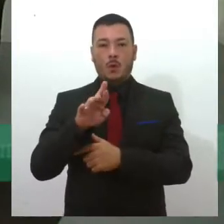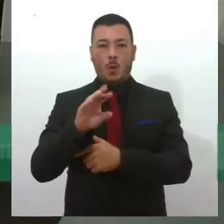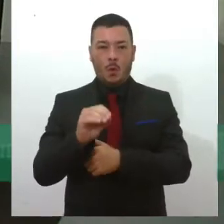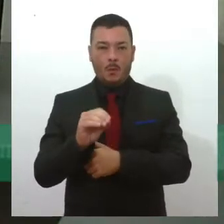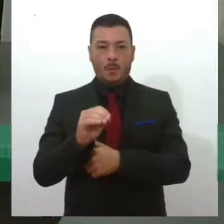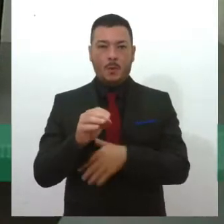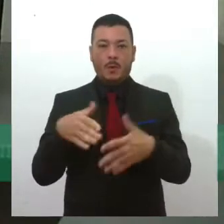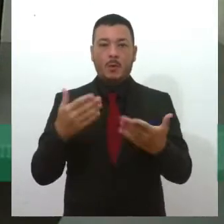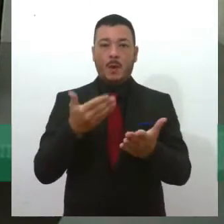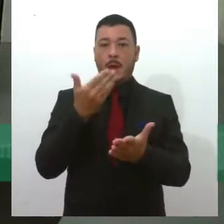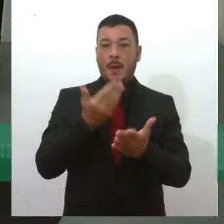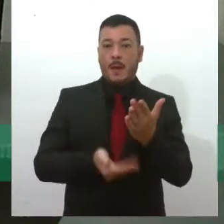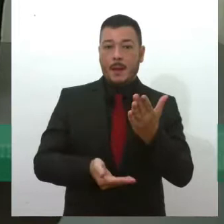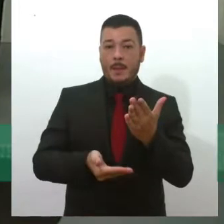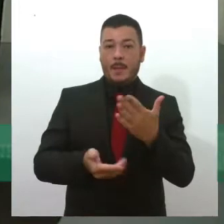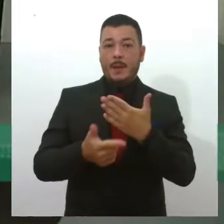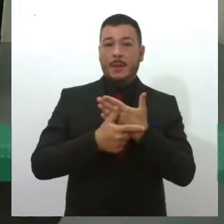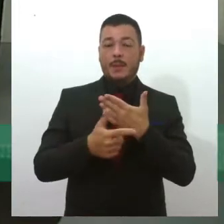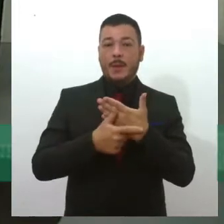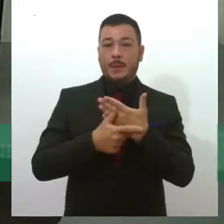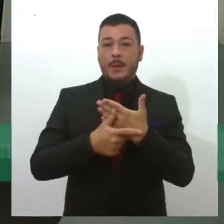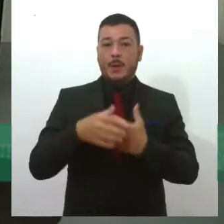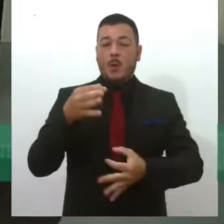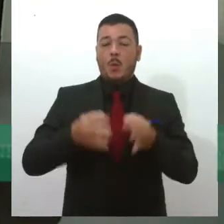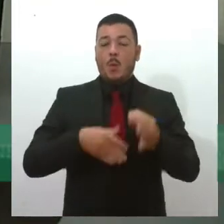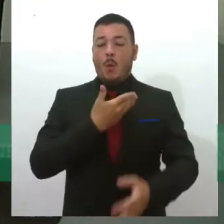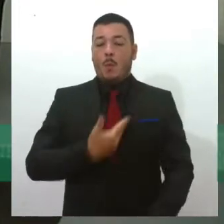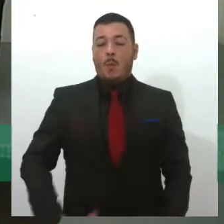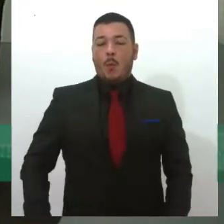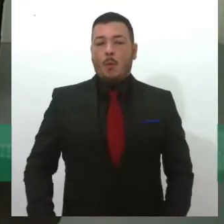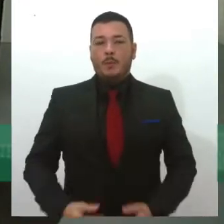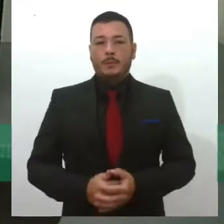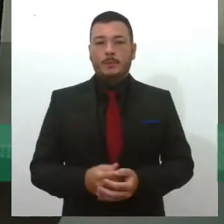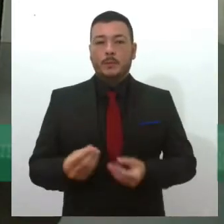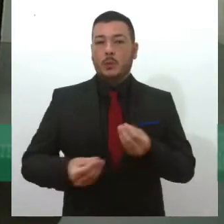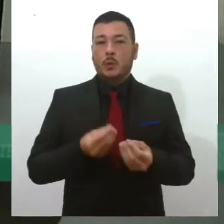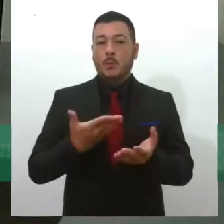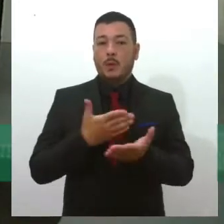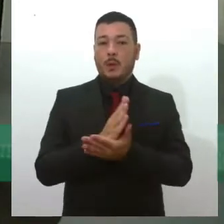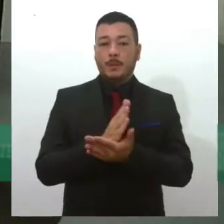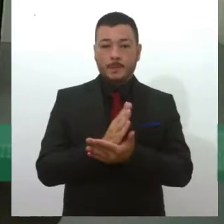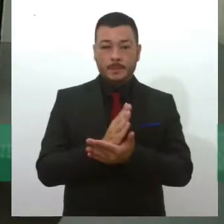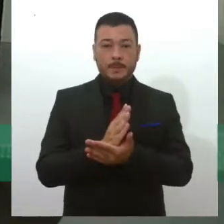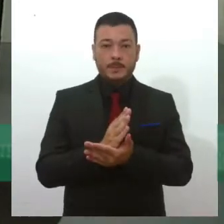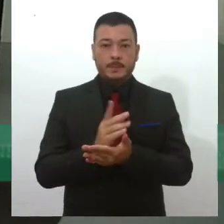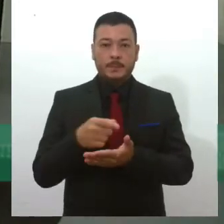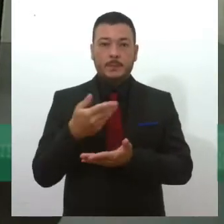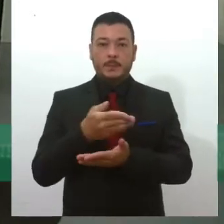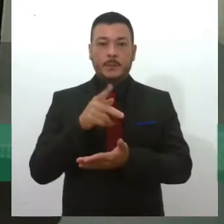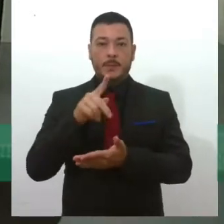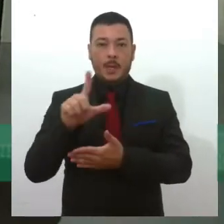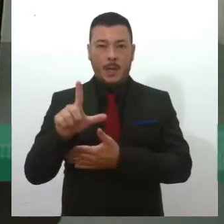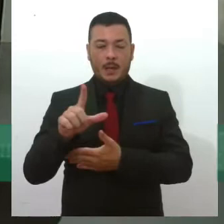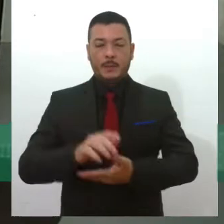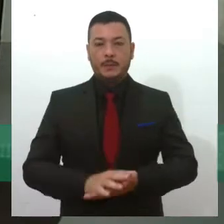à perda da função pública. Como é que fica agora aí essa aprovação do novo PL?